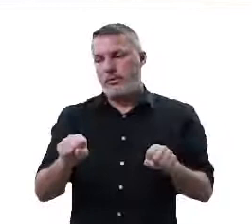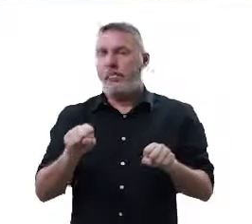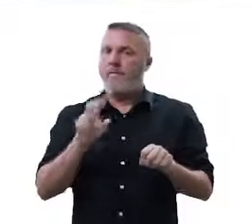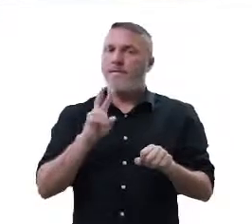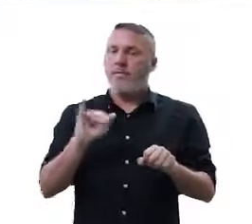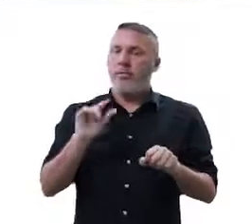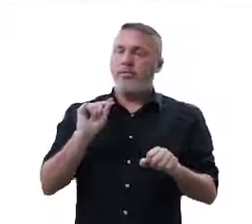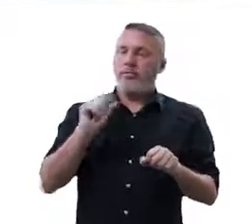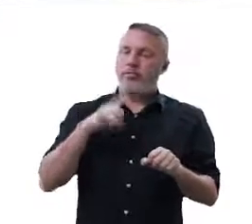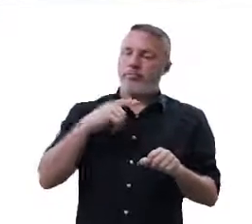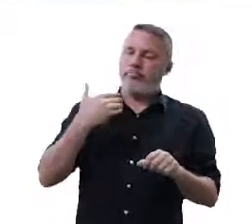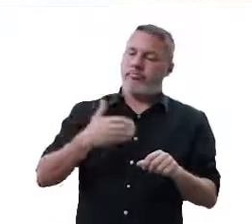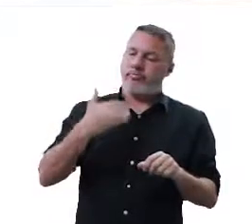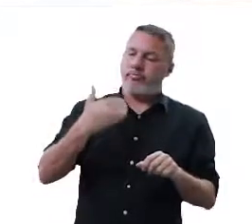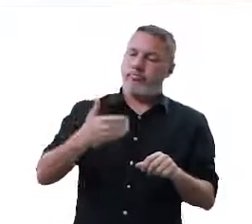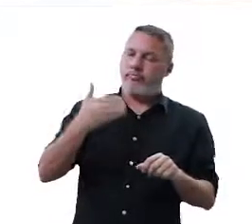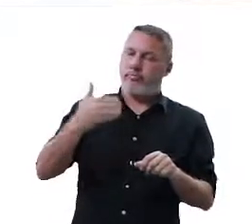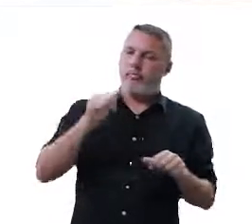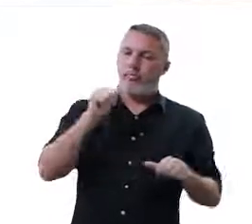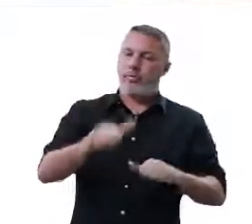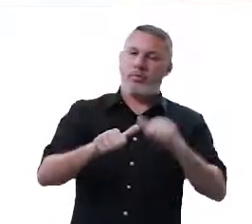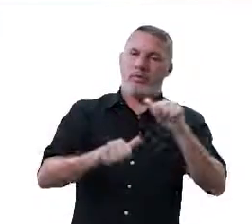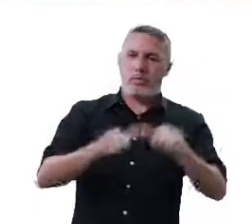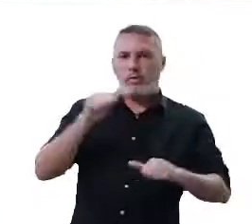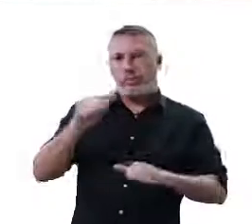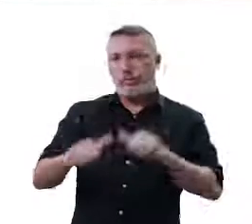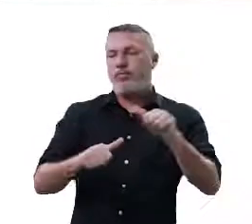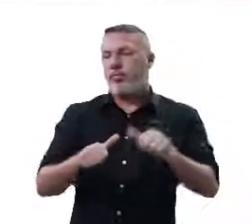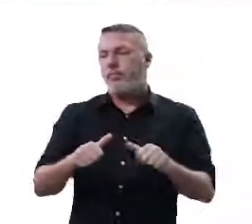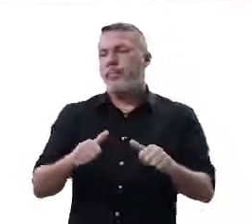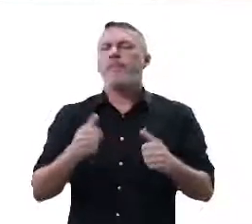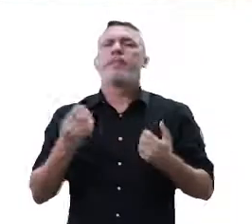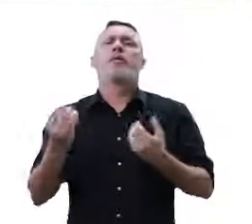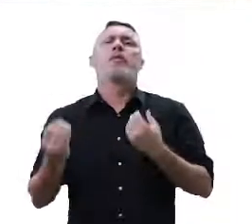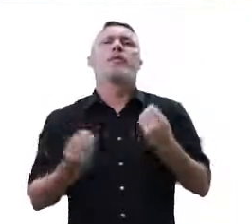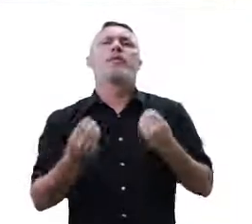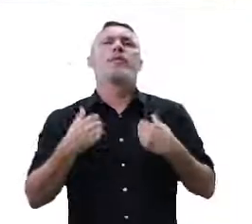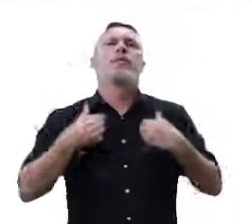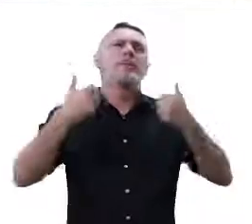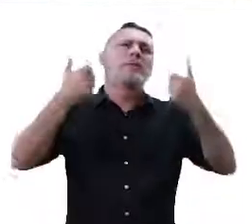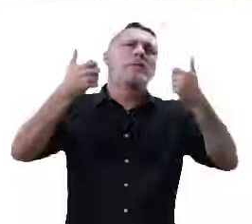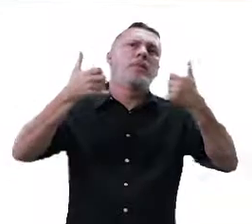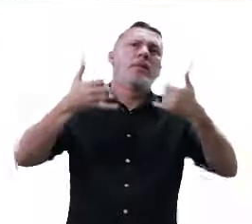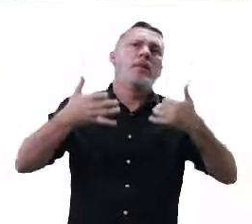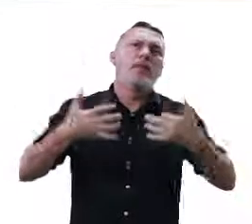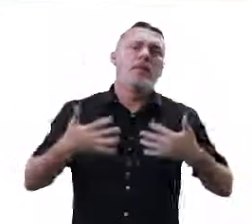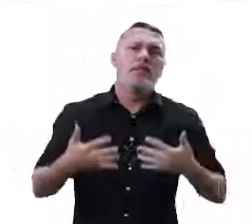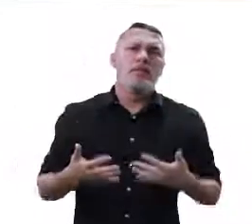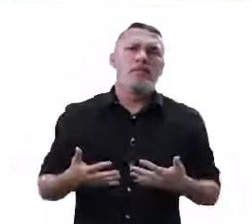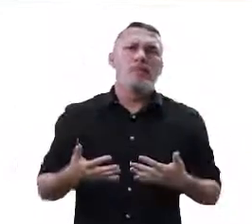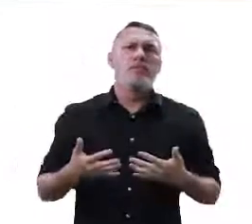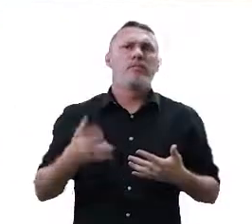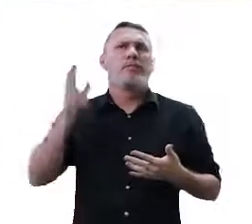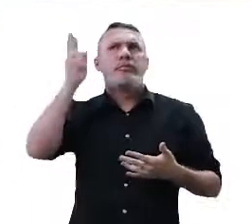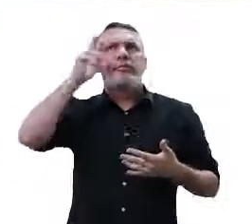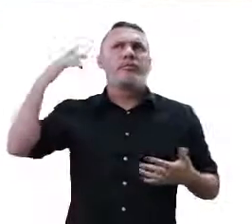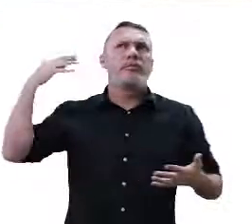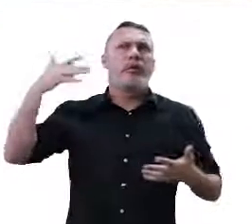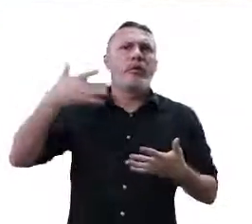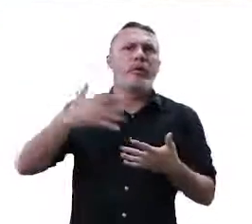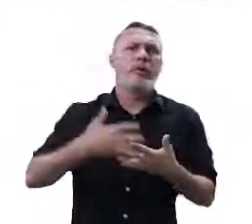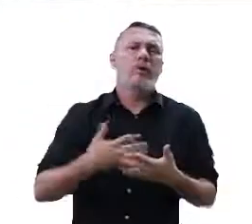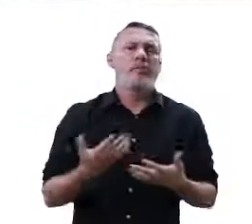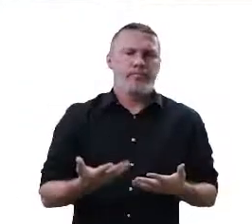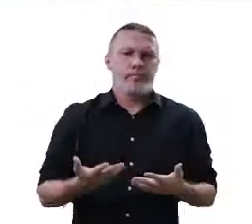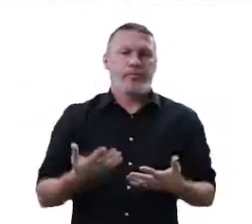vai, né, constantemente levando essa modificação. Aí como é que eu explico isso